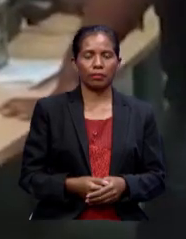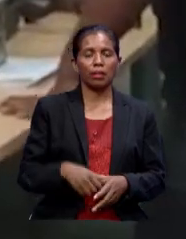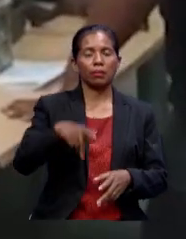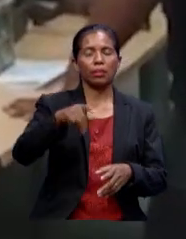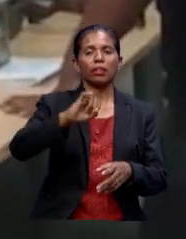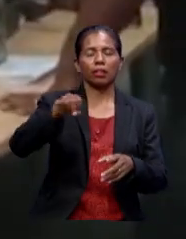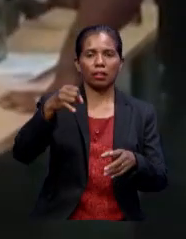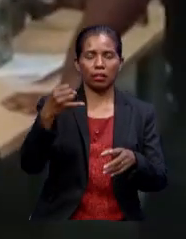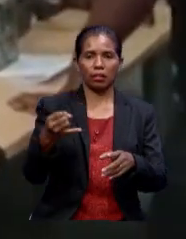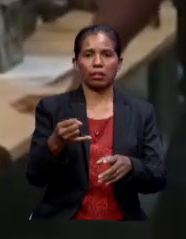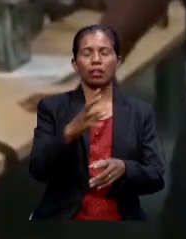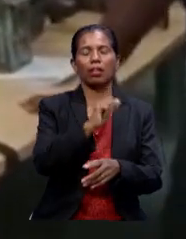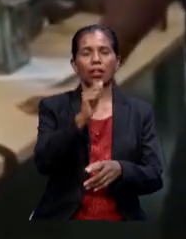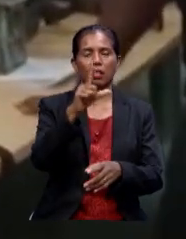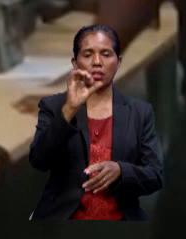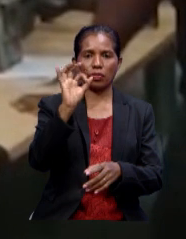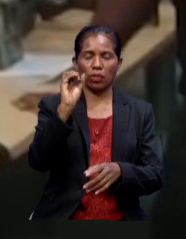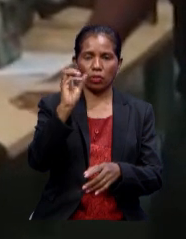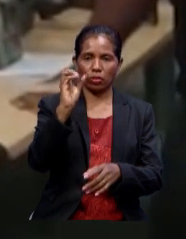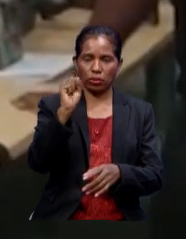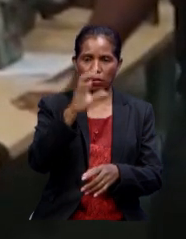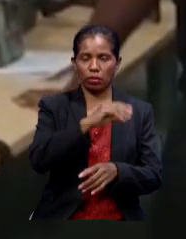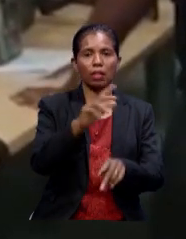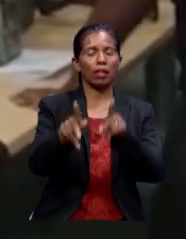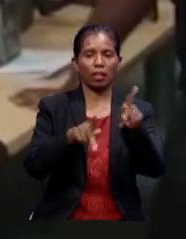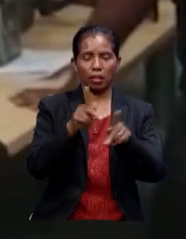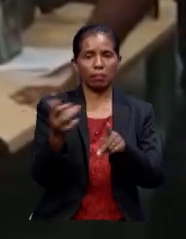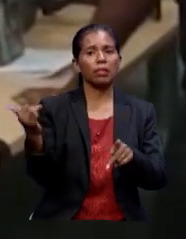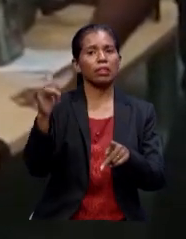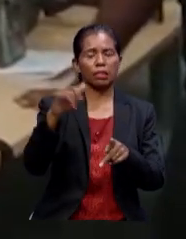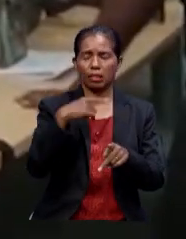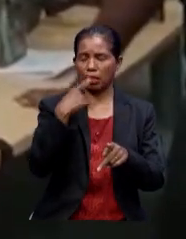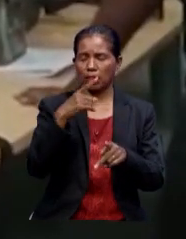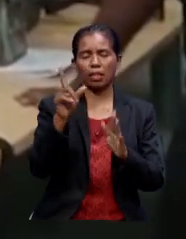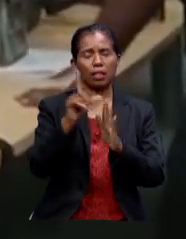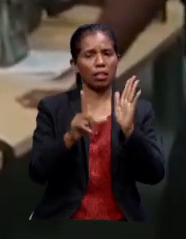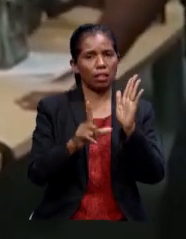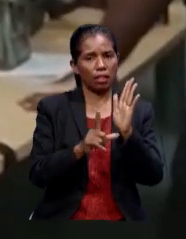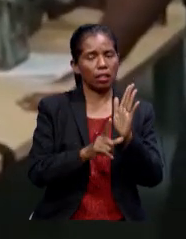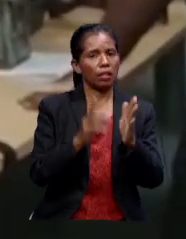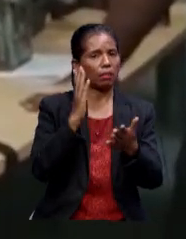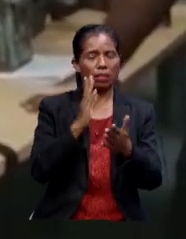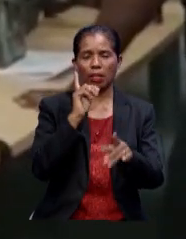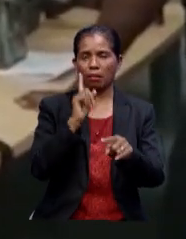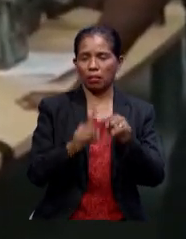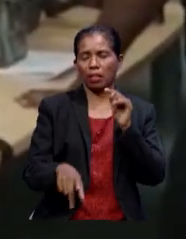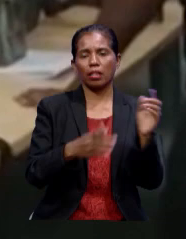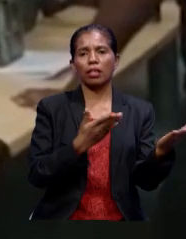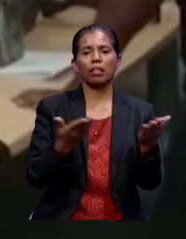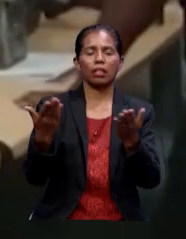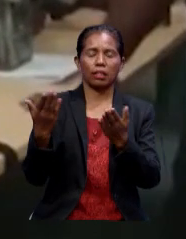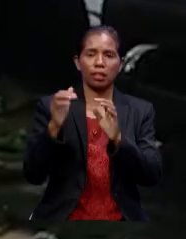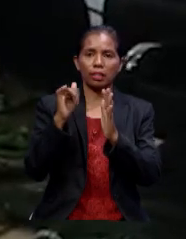Procurador-Geral República Alfonso López declara qualquer cidadão sedet lei bandu aturai armas no Ministério Público sem